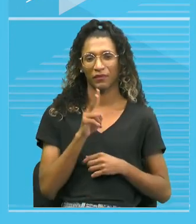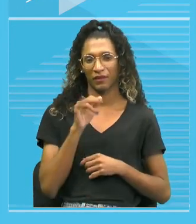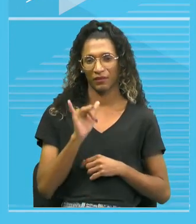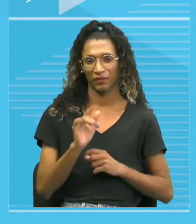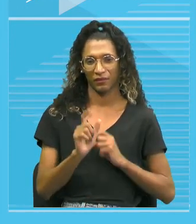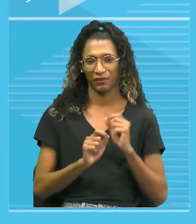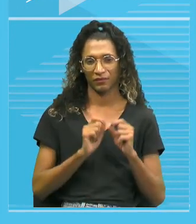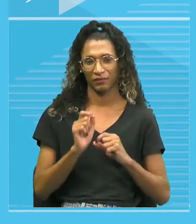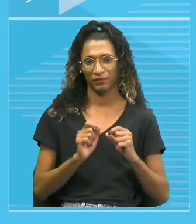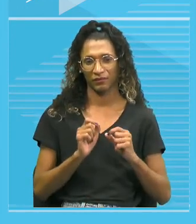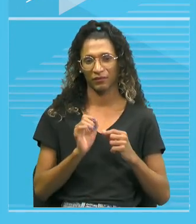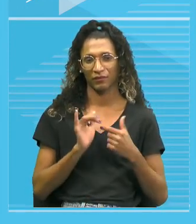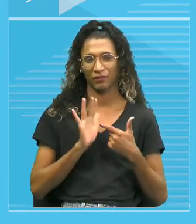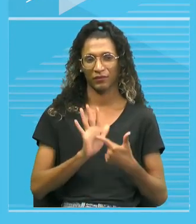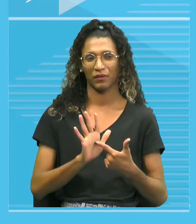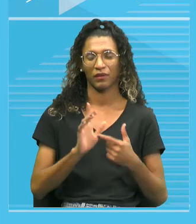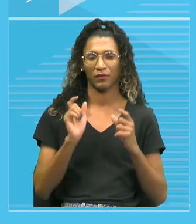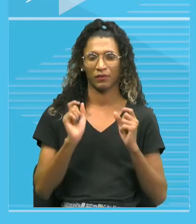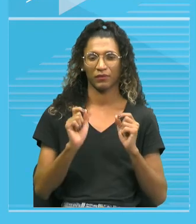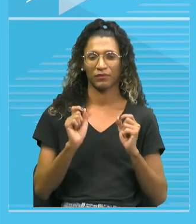emitir